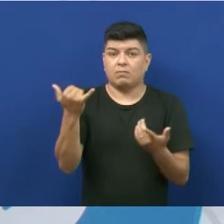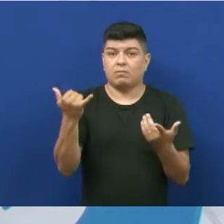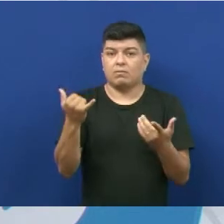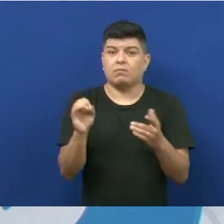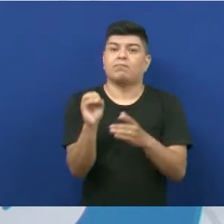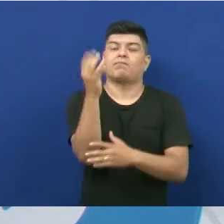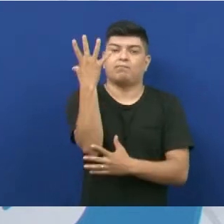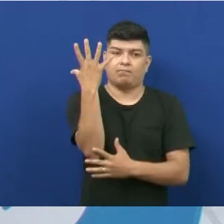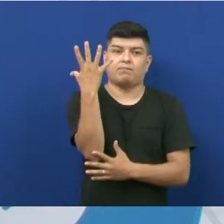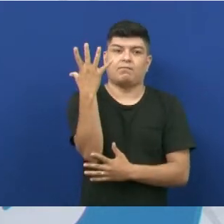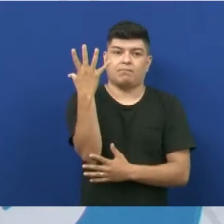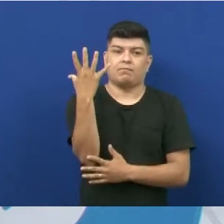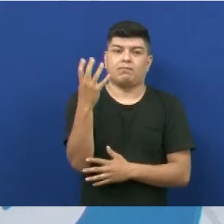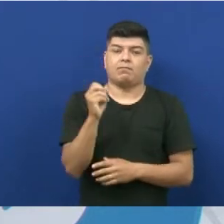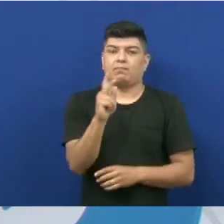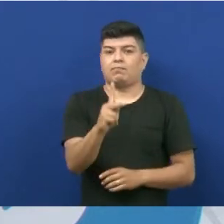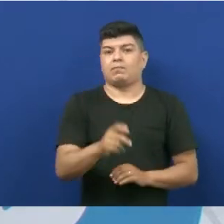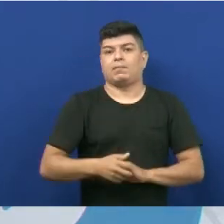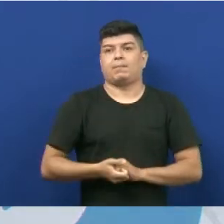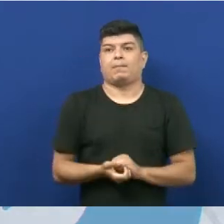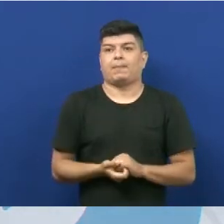deformação aconteça, tá ok?